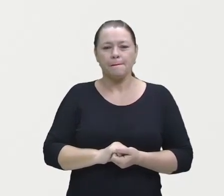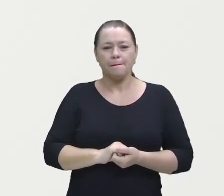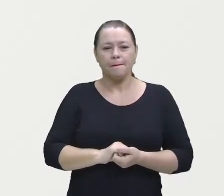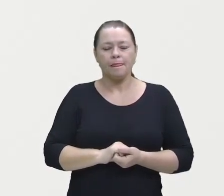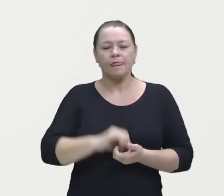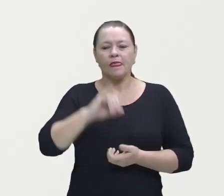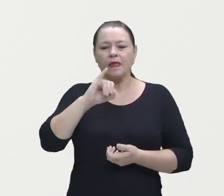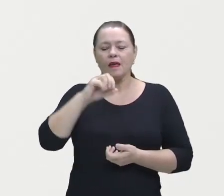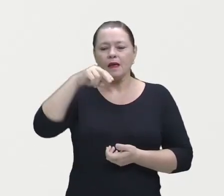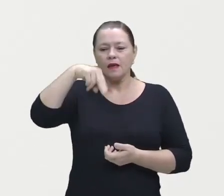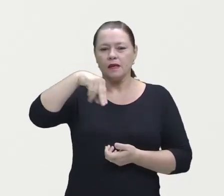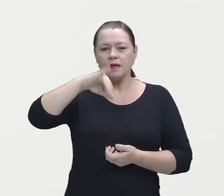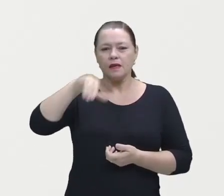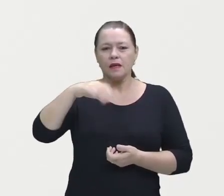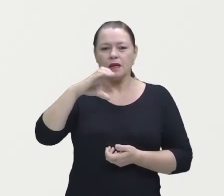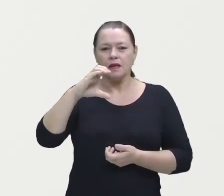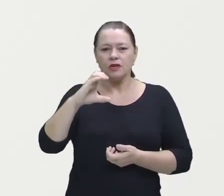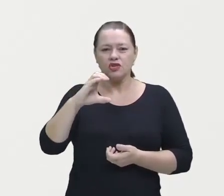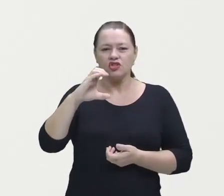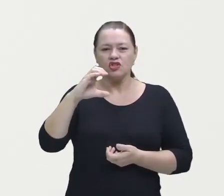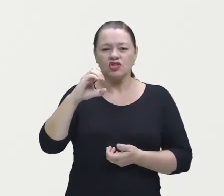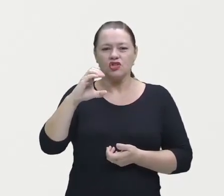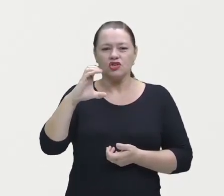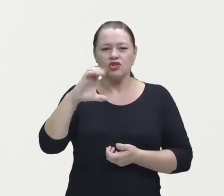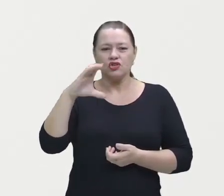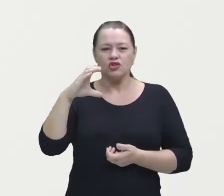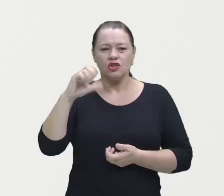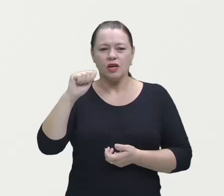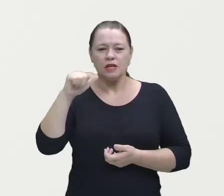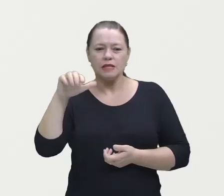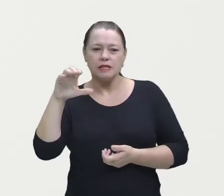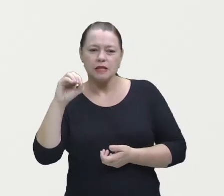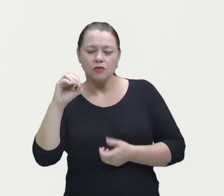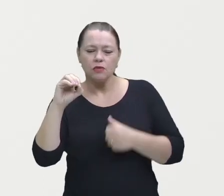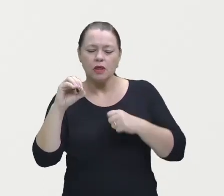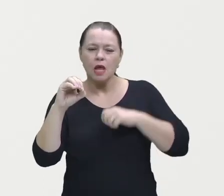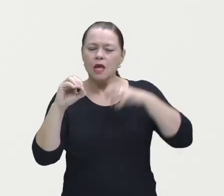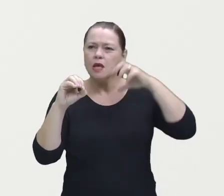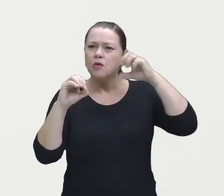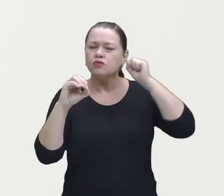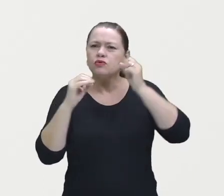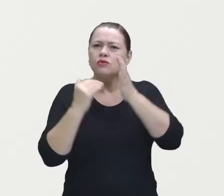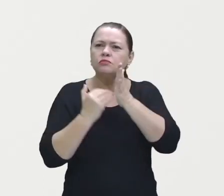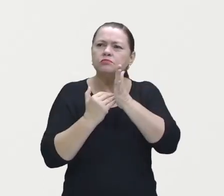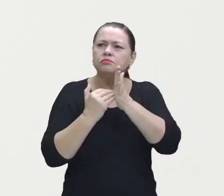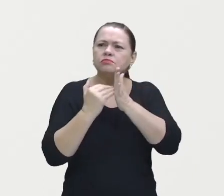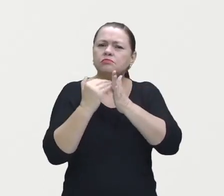Injeção tem o mesmo som inicial que essa palavrinha aqui, ó.